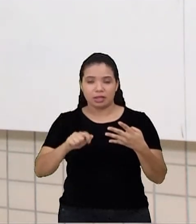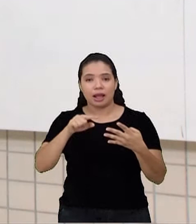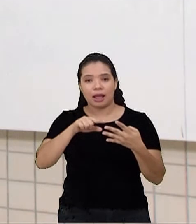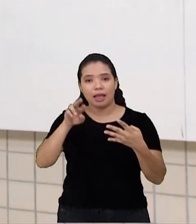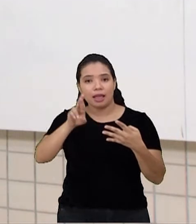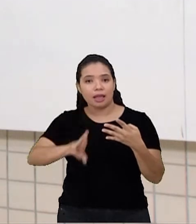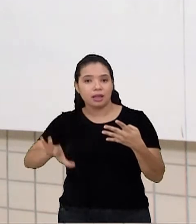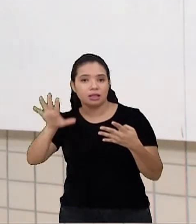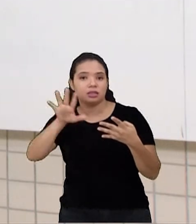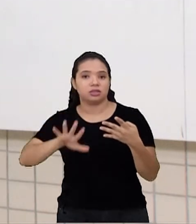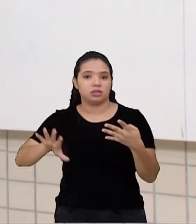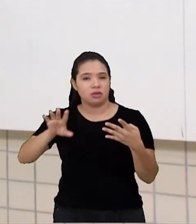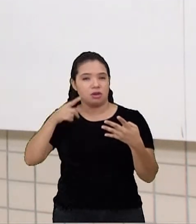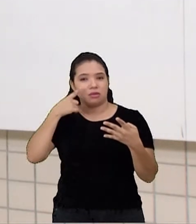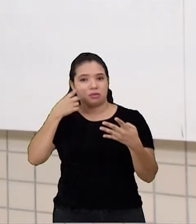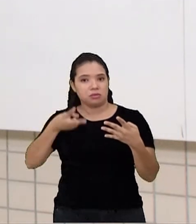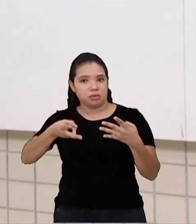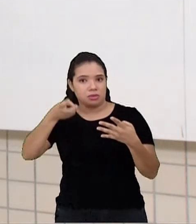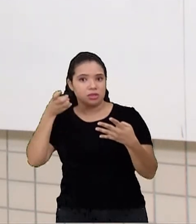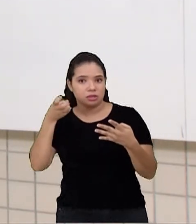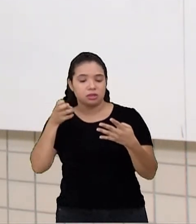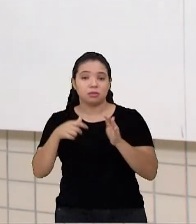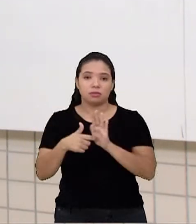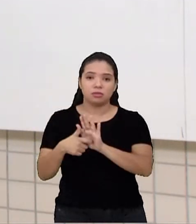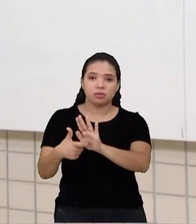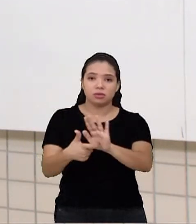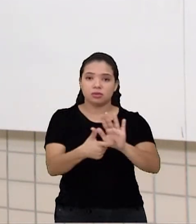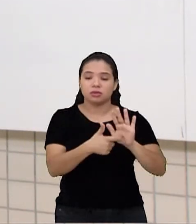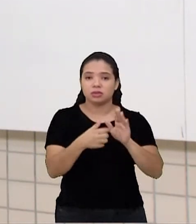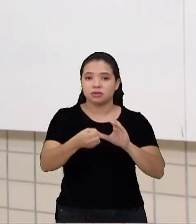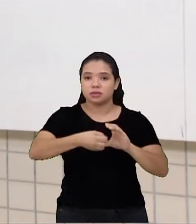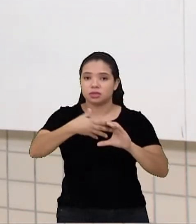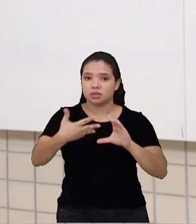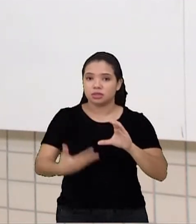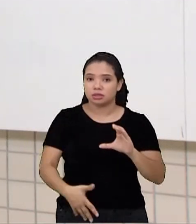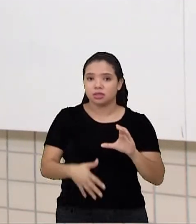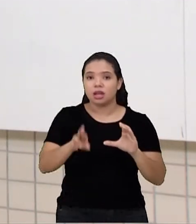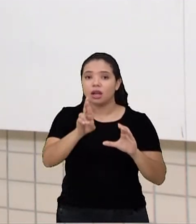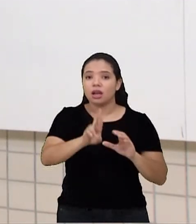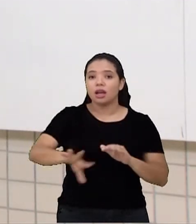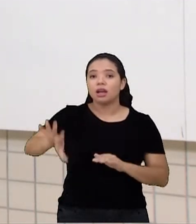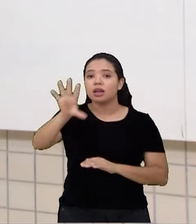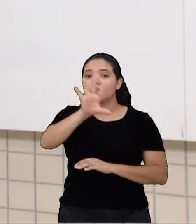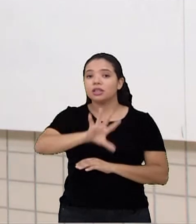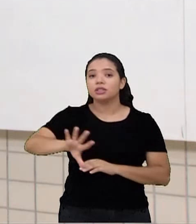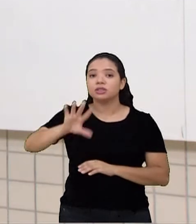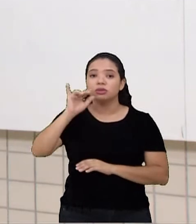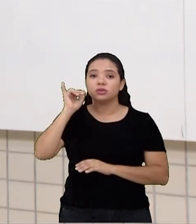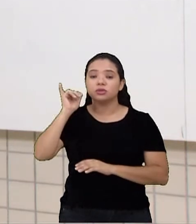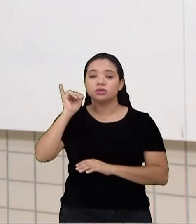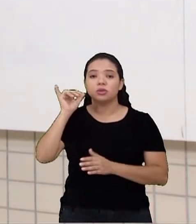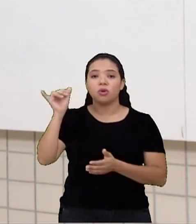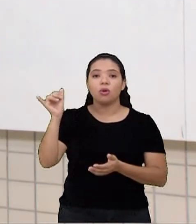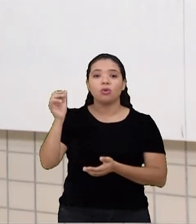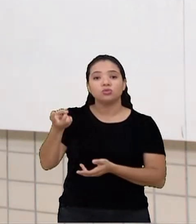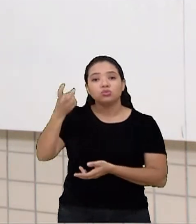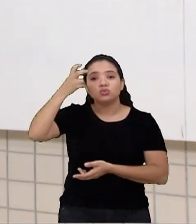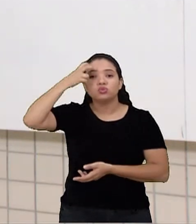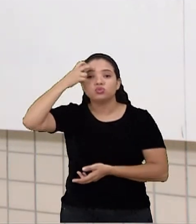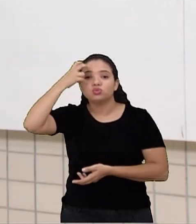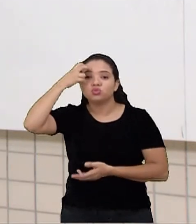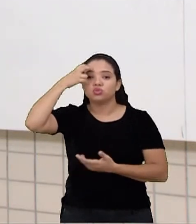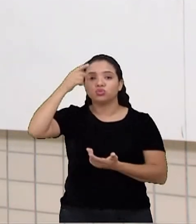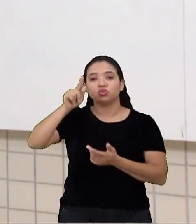regionais, não era? Mostravam as características da nossa região, tanto geográfica quanto cultural, mas